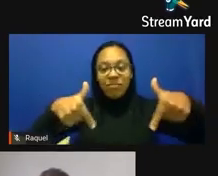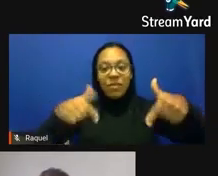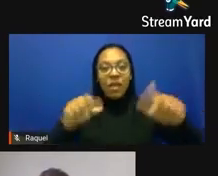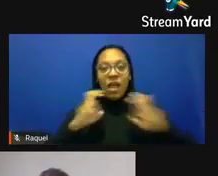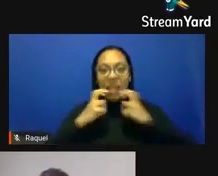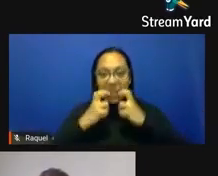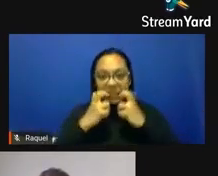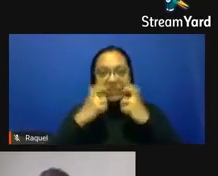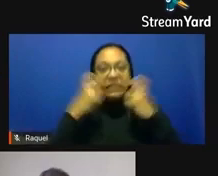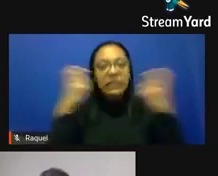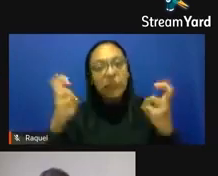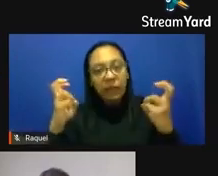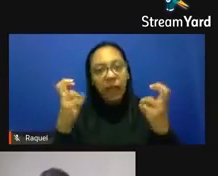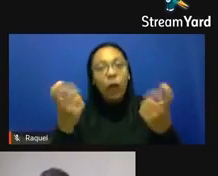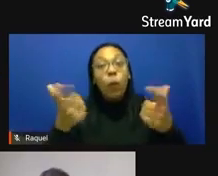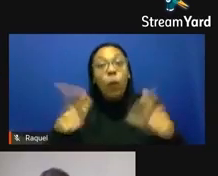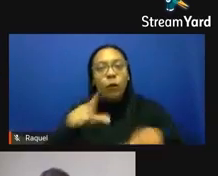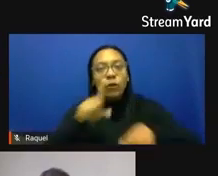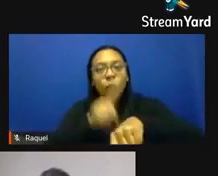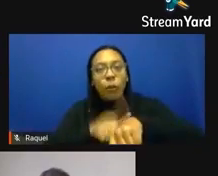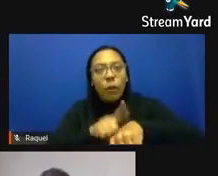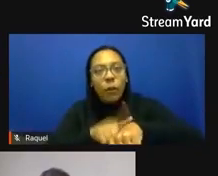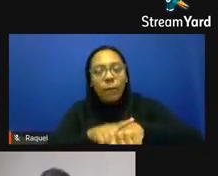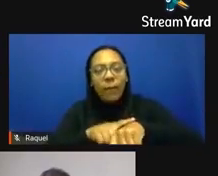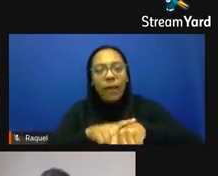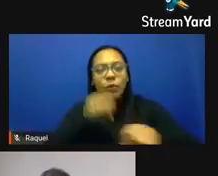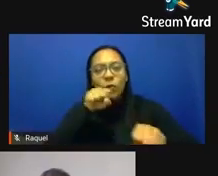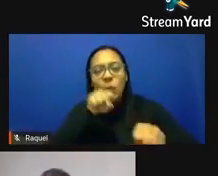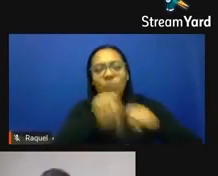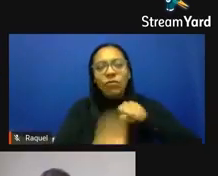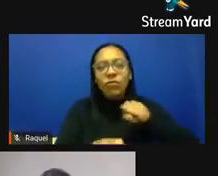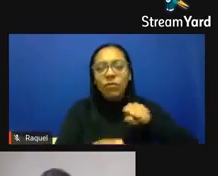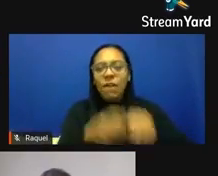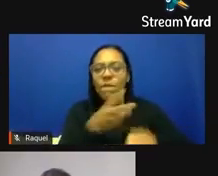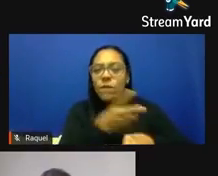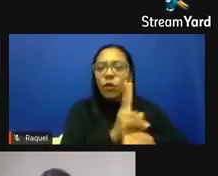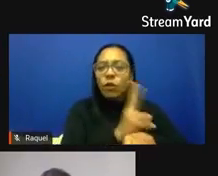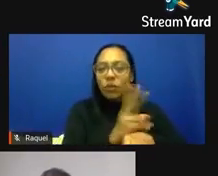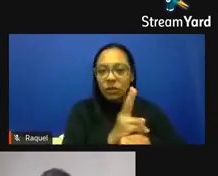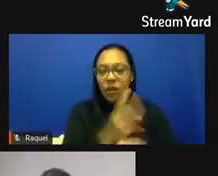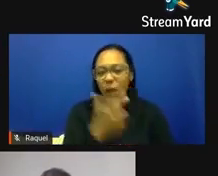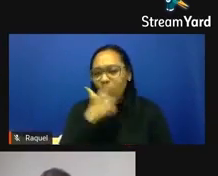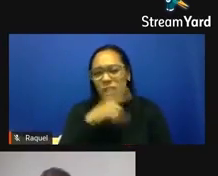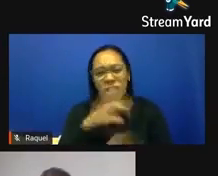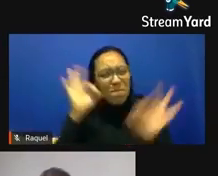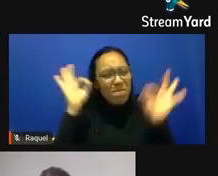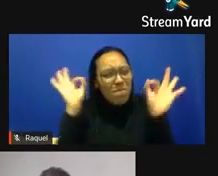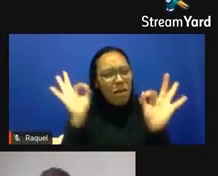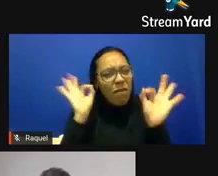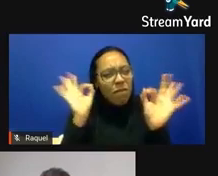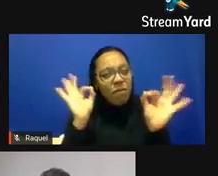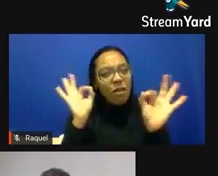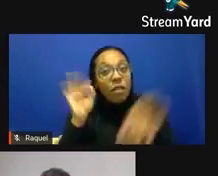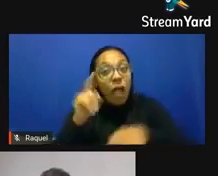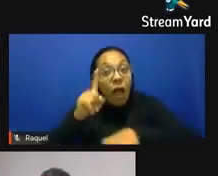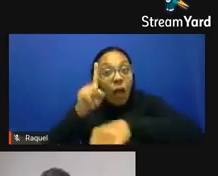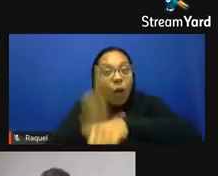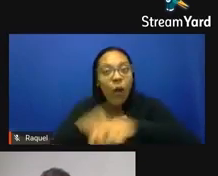de abuso. Então, eu achei genial essa ideia da hora do grito, de colocar realmente a